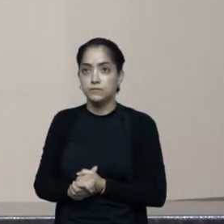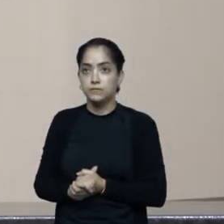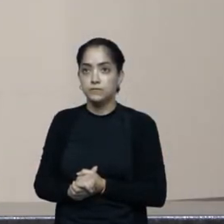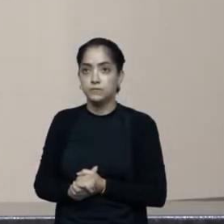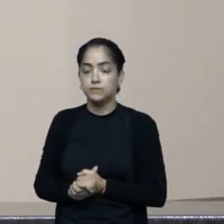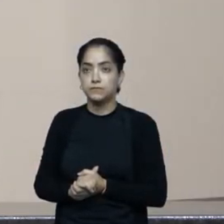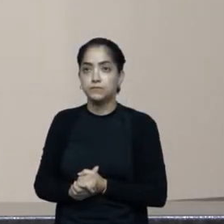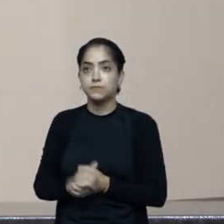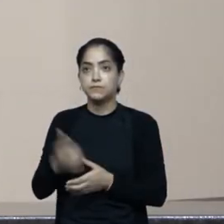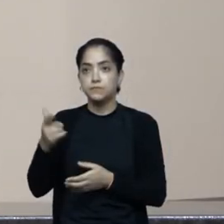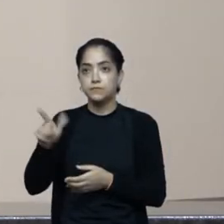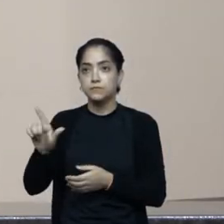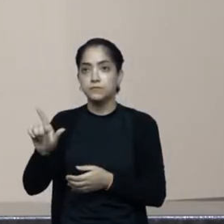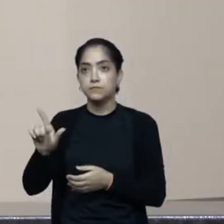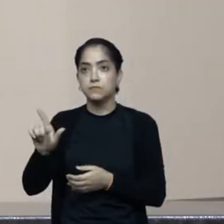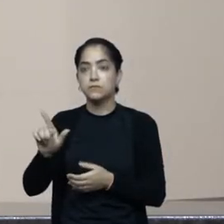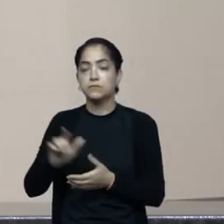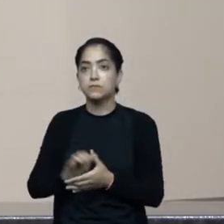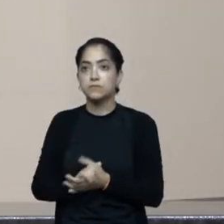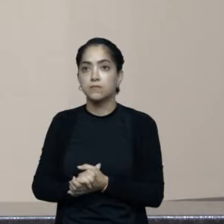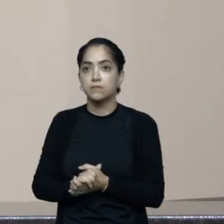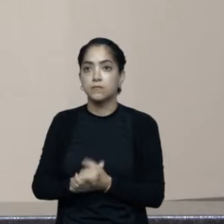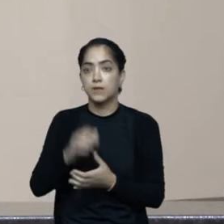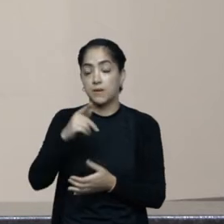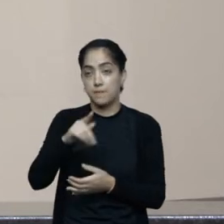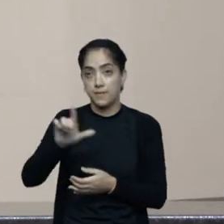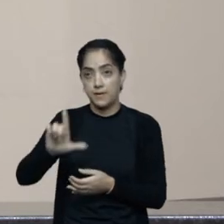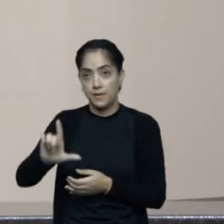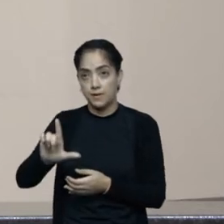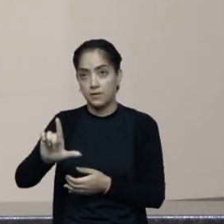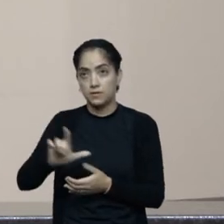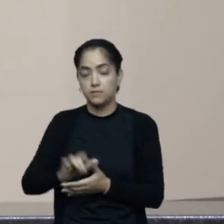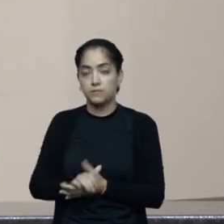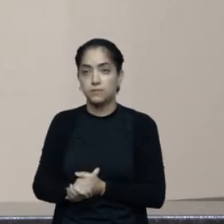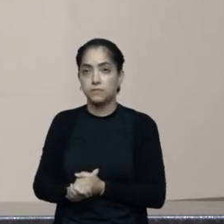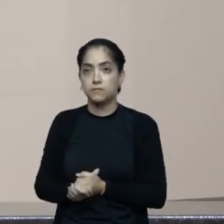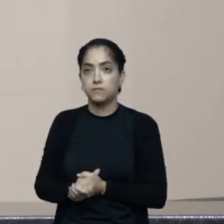Horário destinado ao PL.